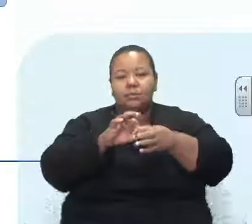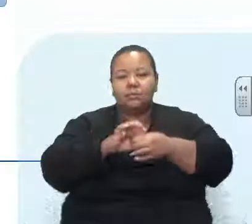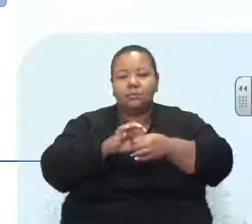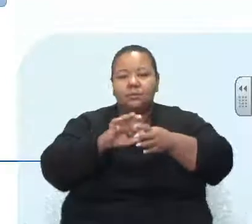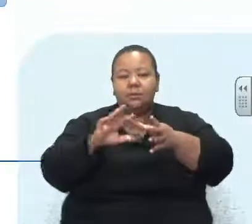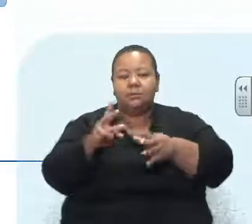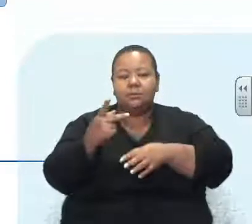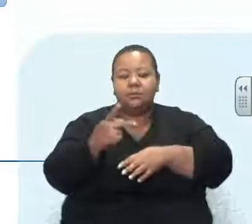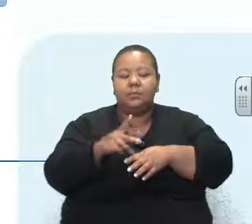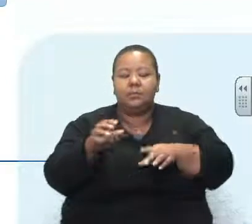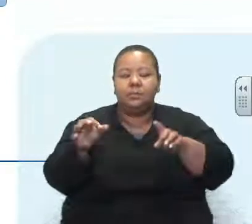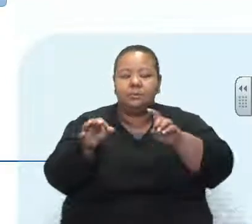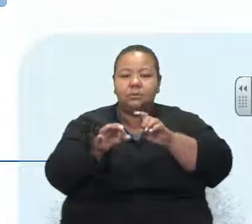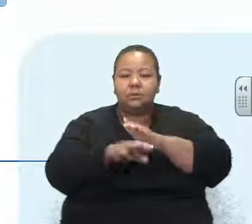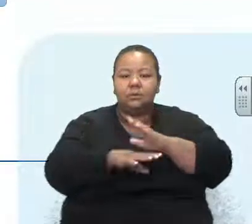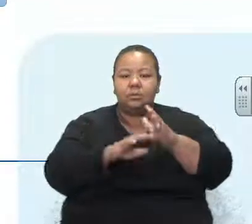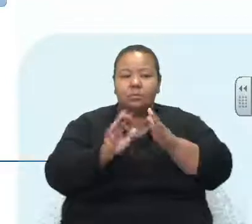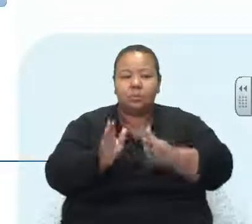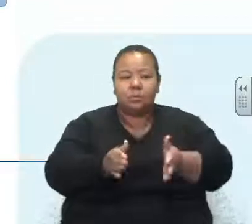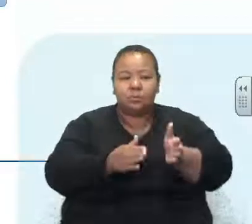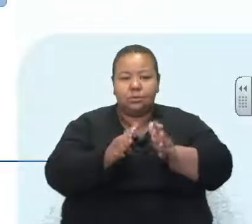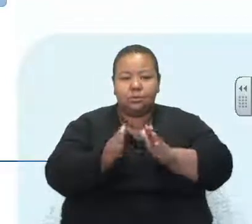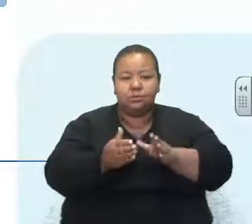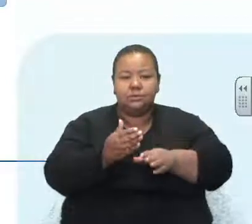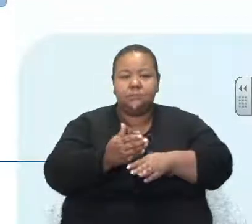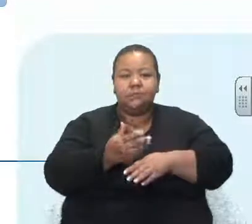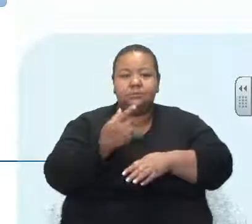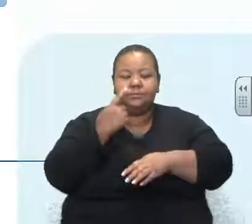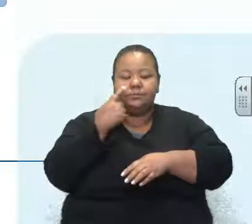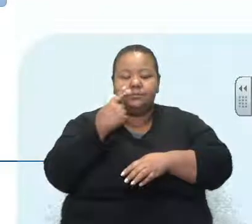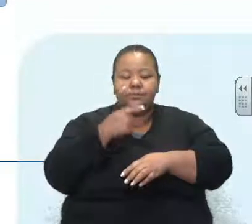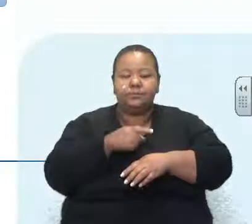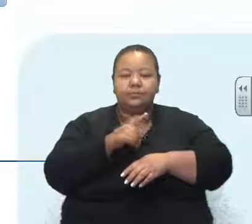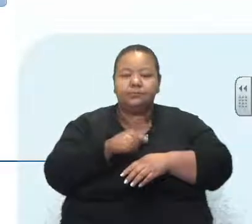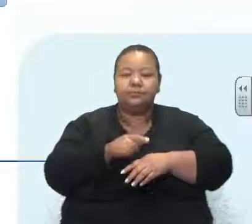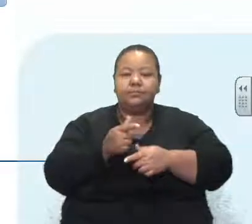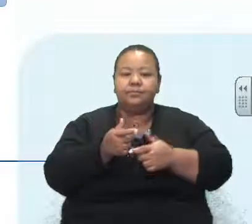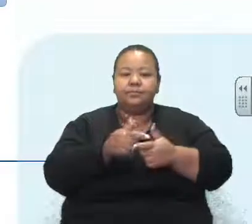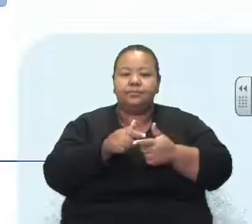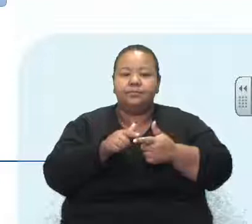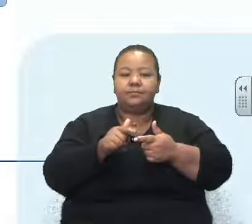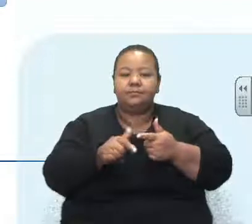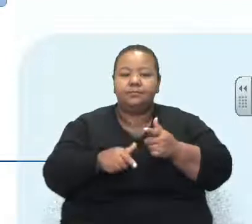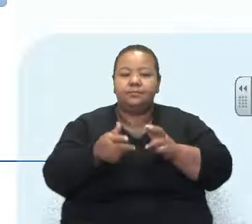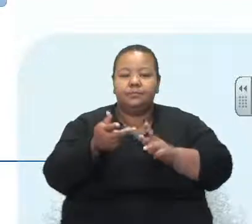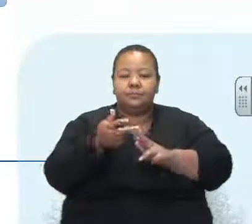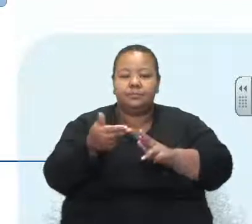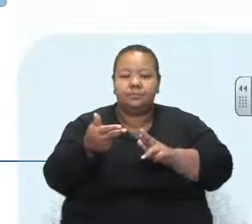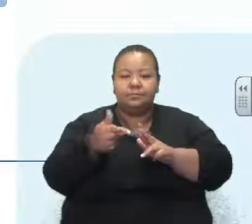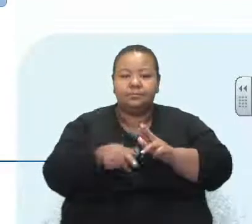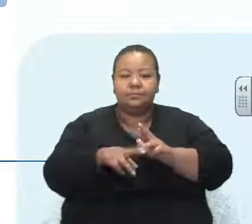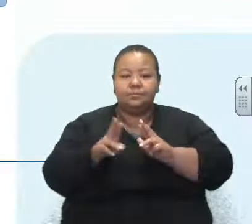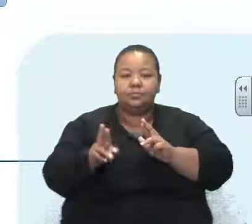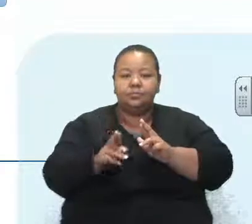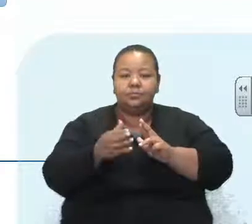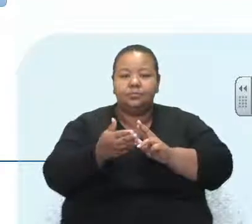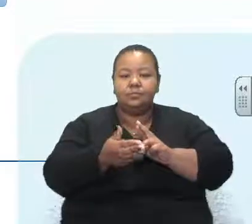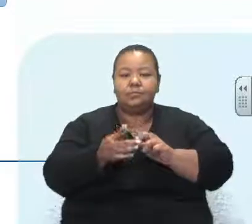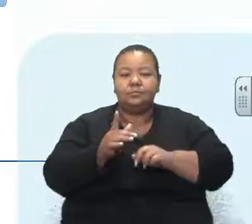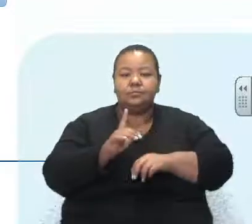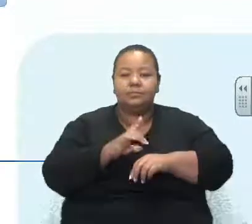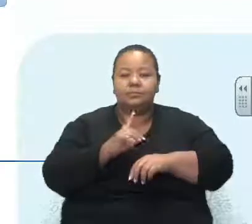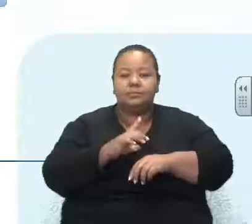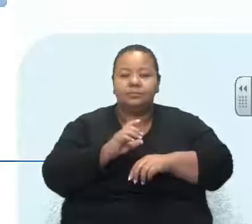para esse total produzido. Então, eu vou pegar o total produzido, dividir por esses recursos utilizados. E ele